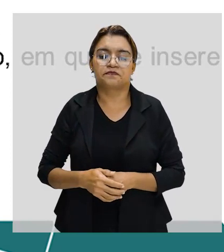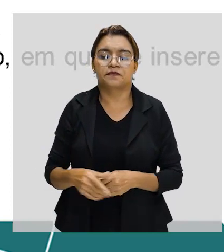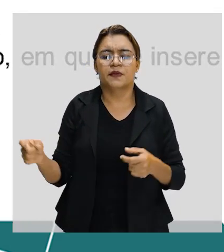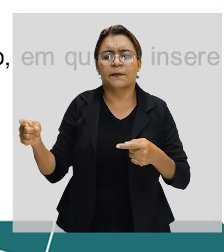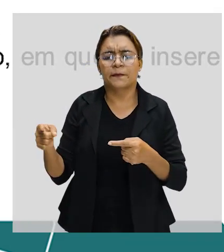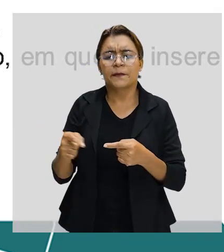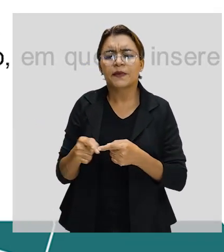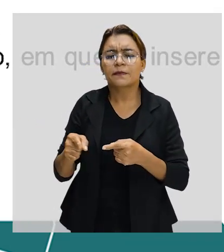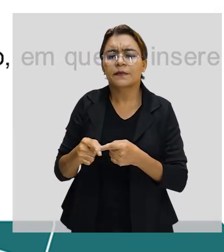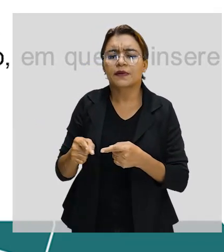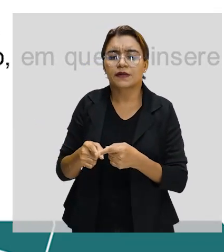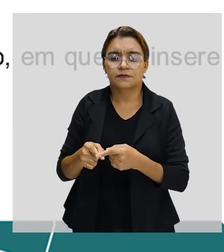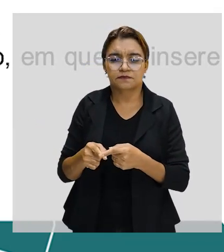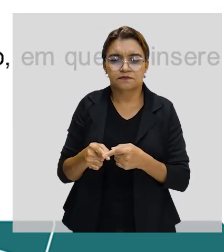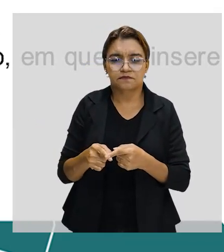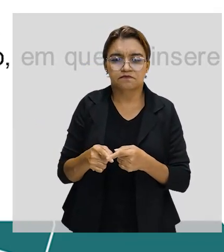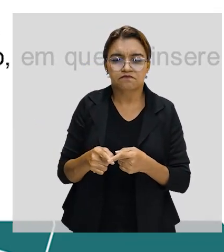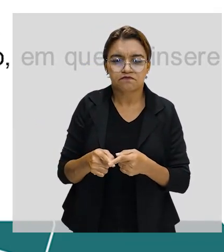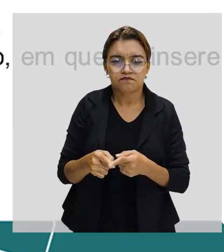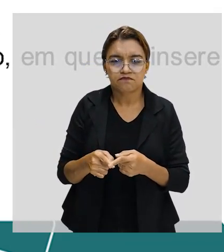primeiro, 2.